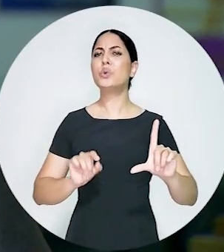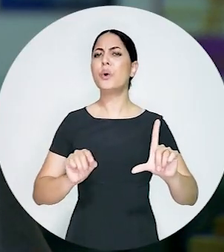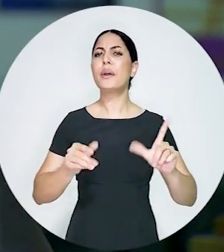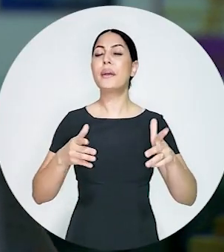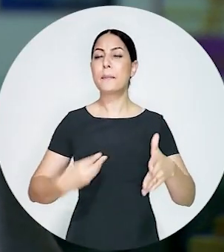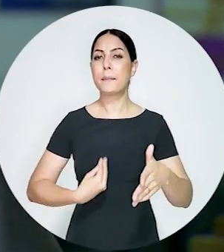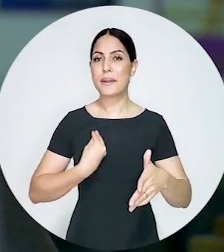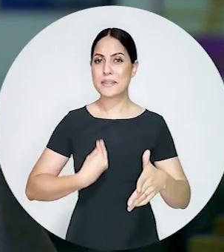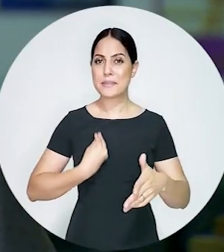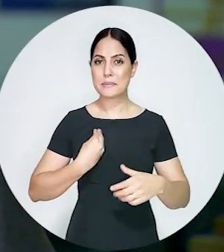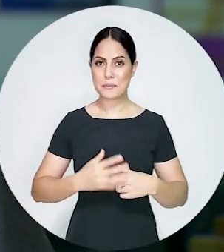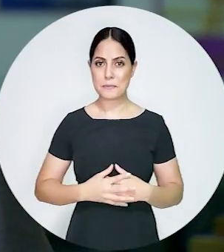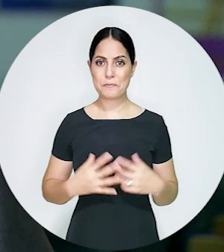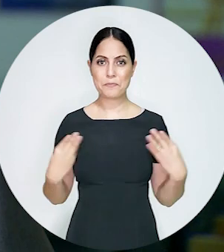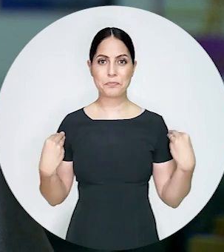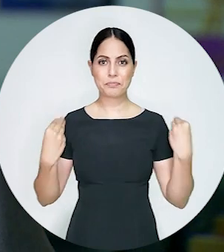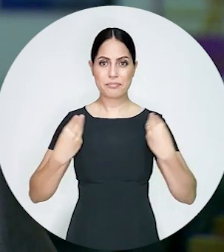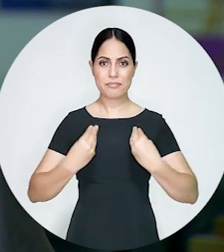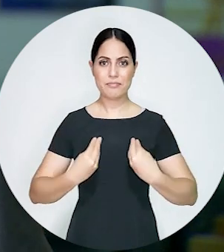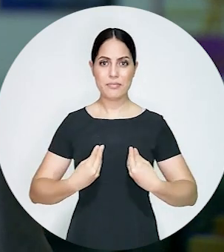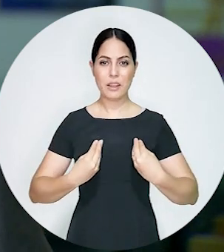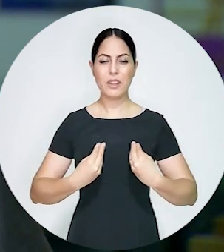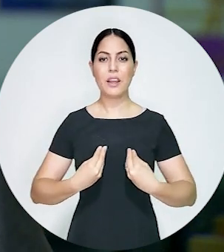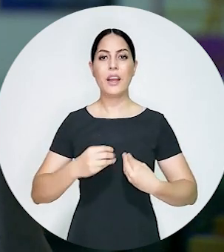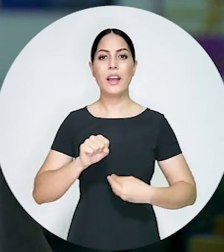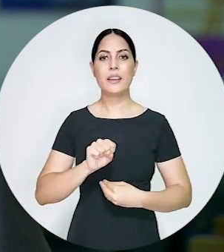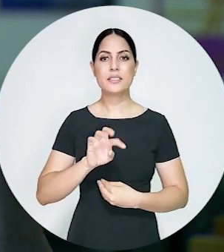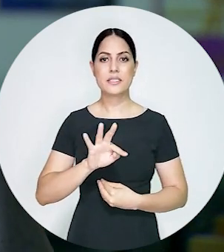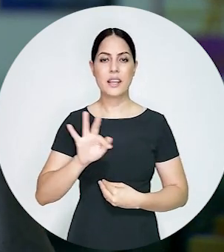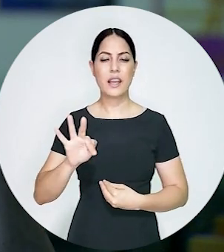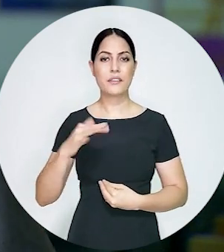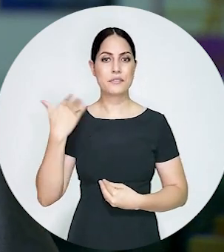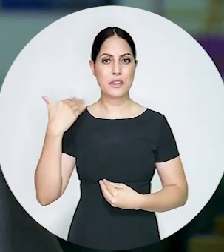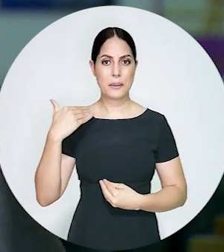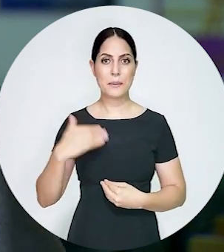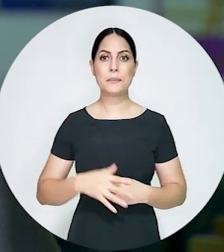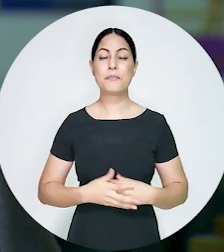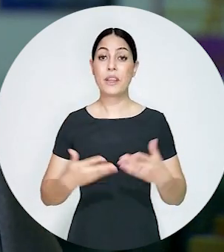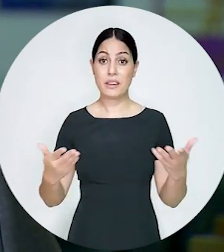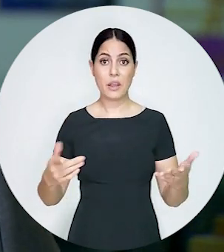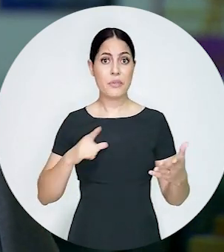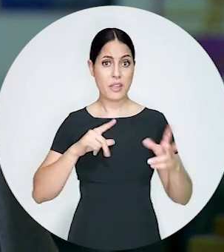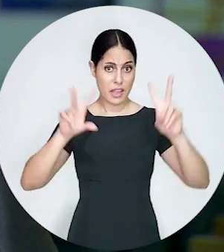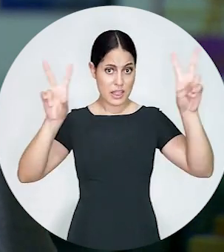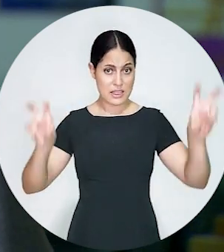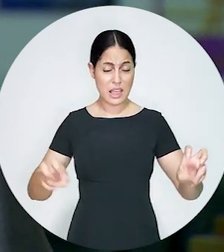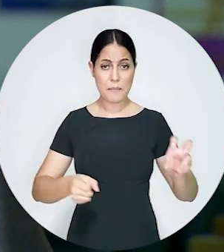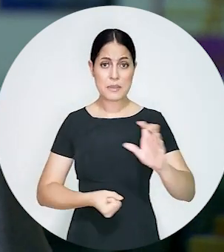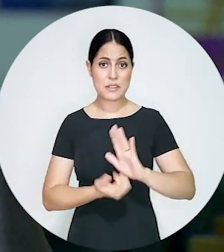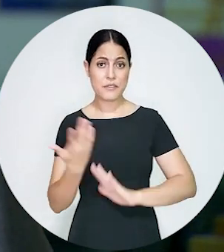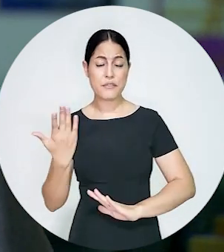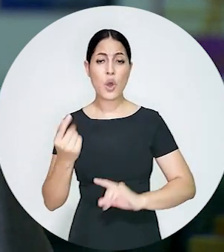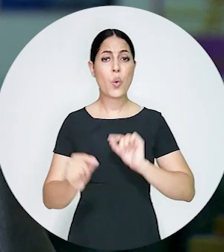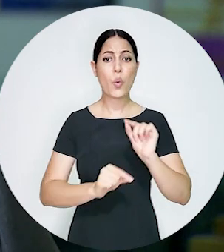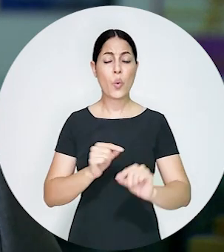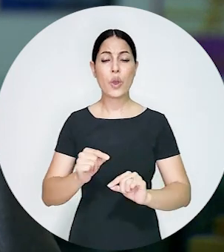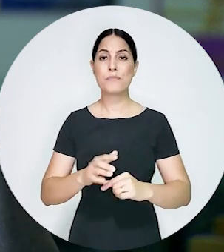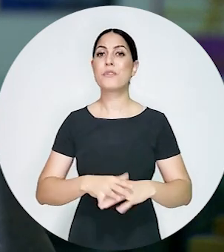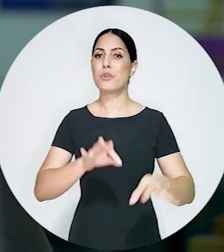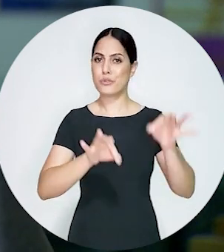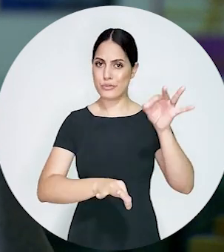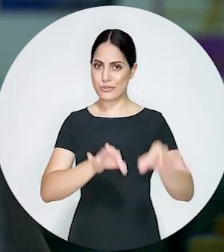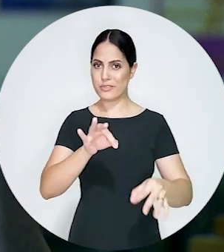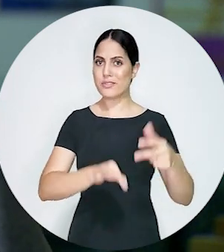em Ordem, desta vez com a participação da ministra do STF, Carmen Lúcia. Na ocasião, eles debateram, entre outros temas,